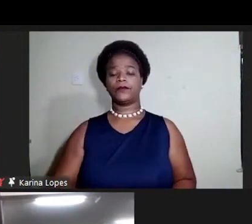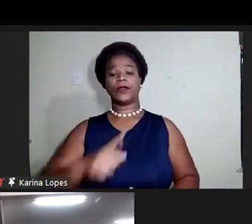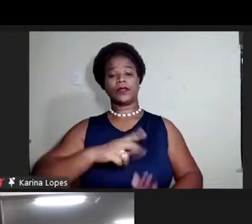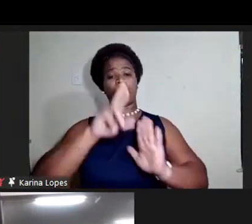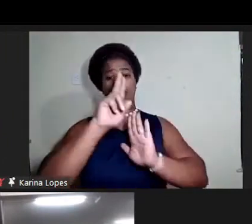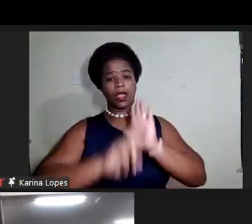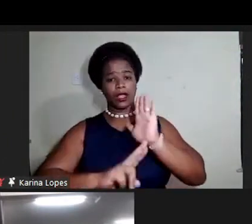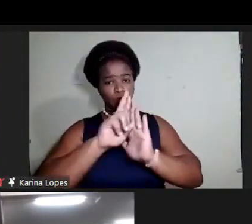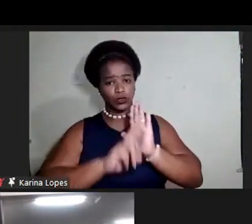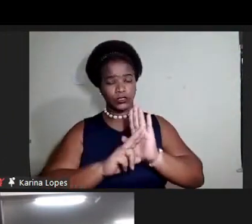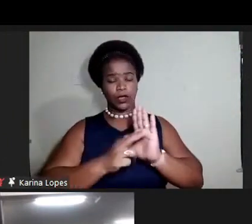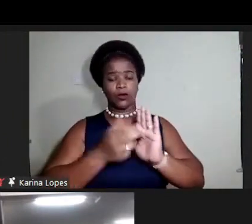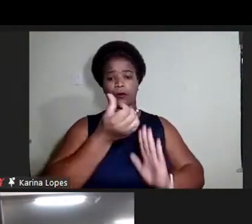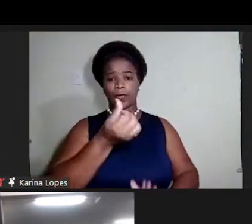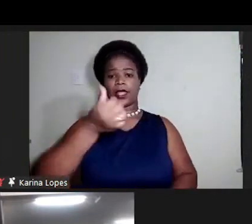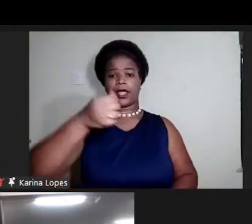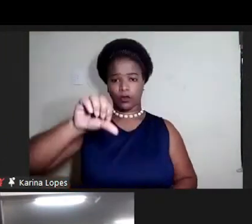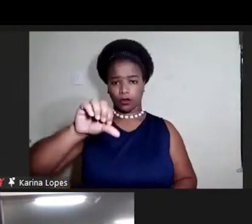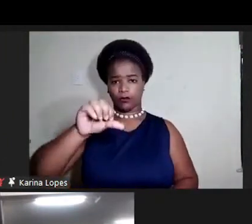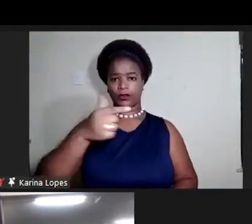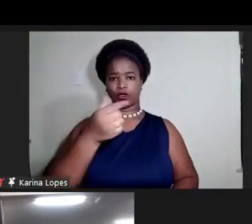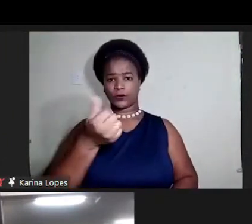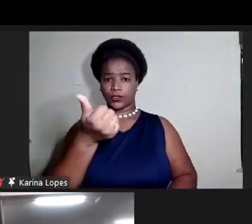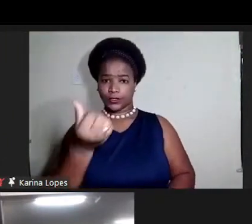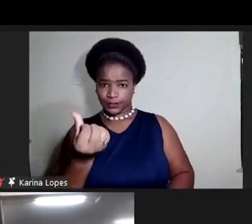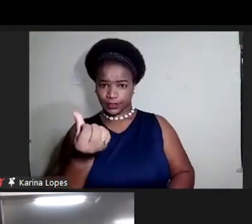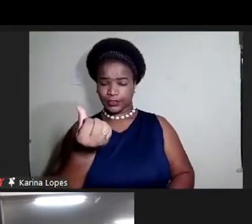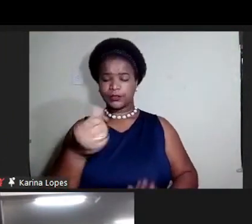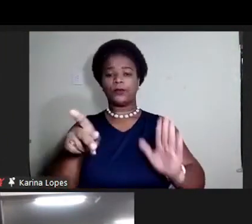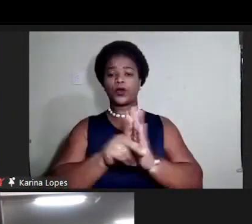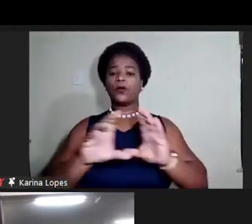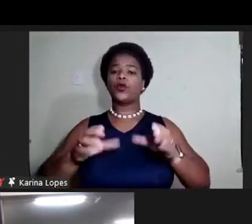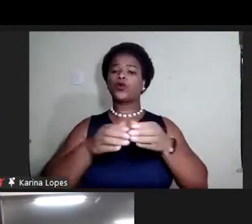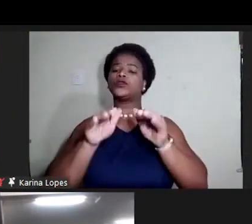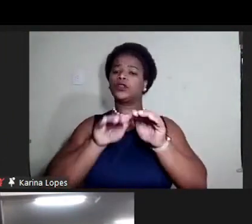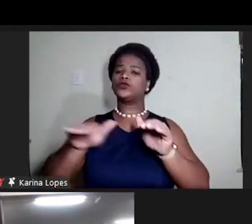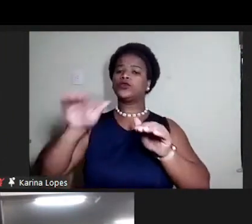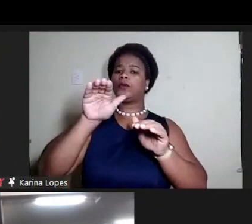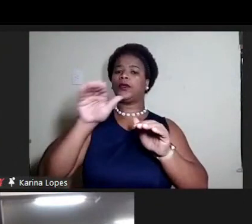de 2016 do Conselho Superior da UFJF.